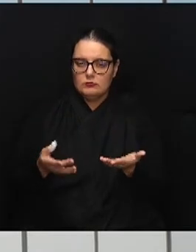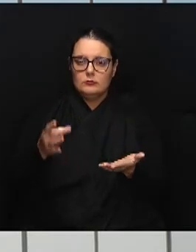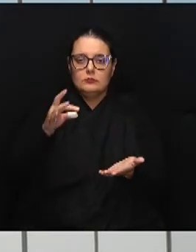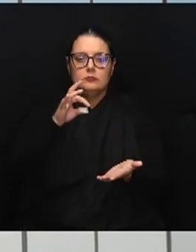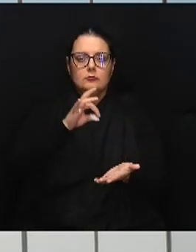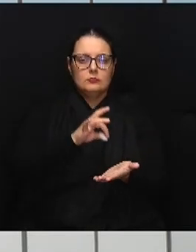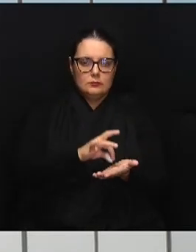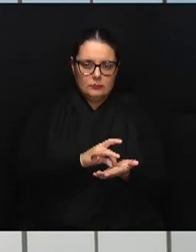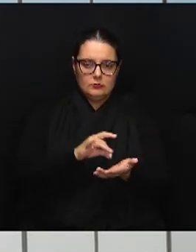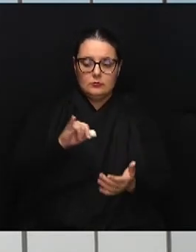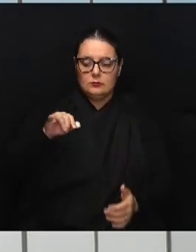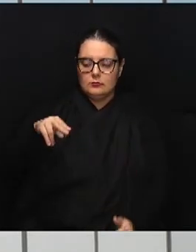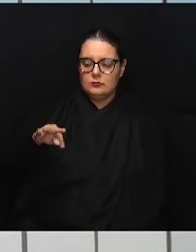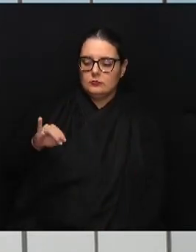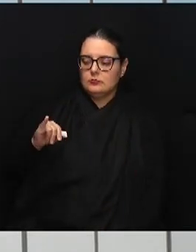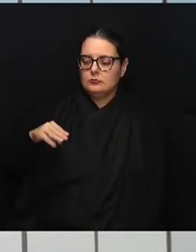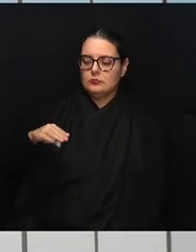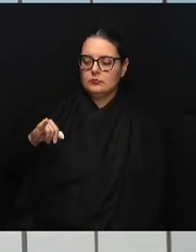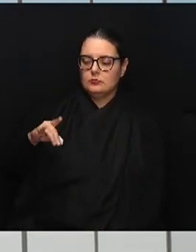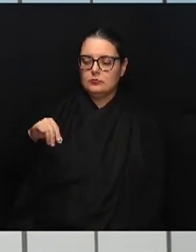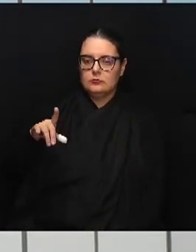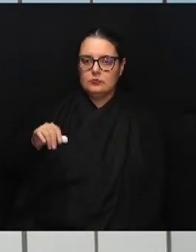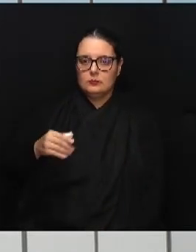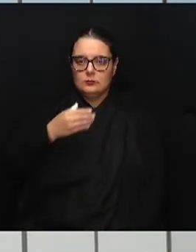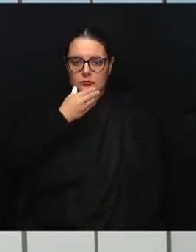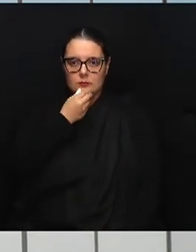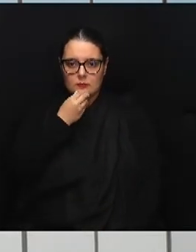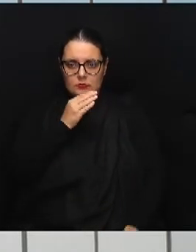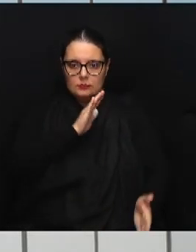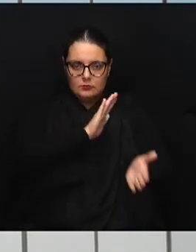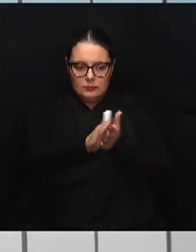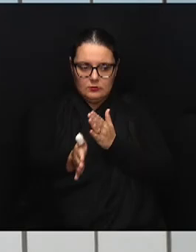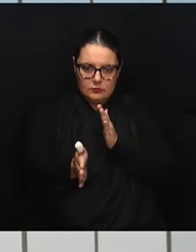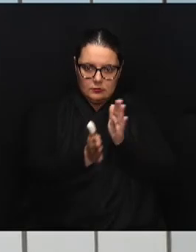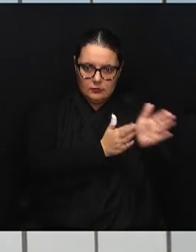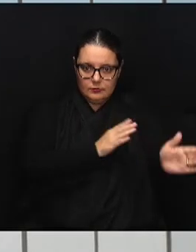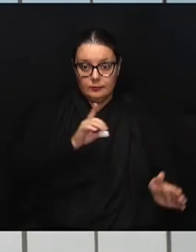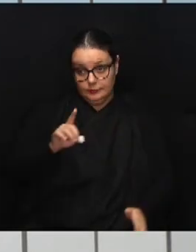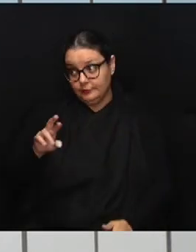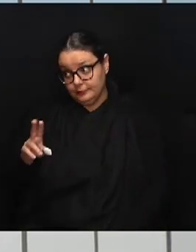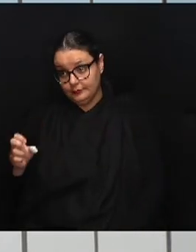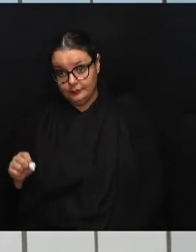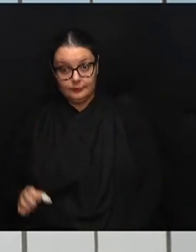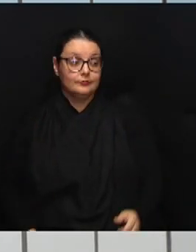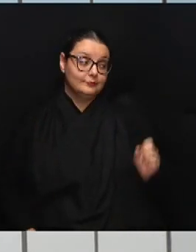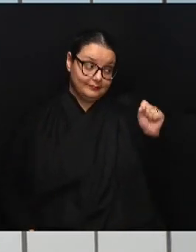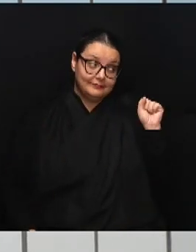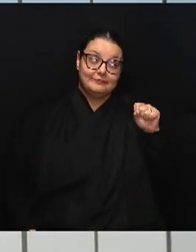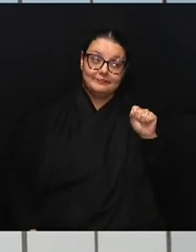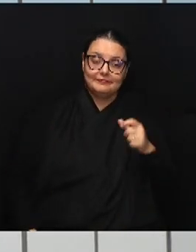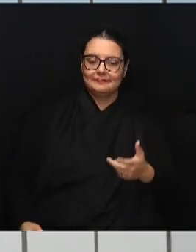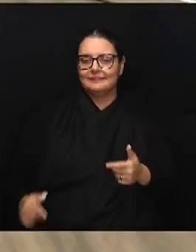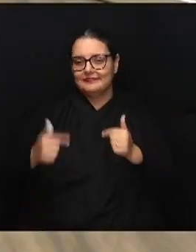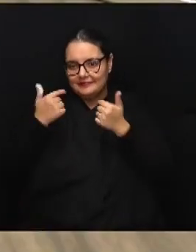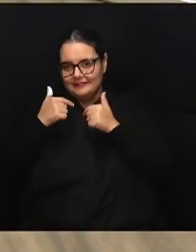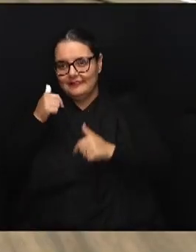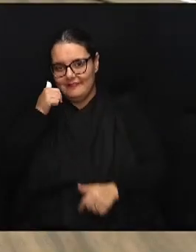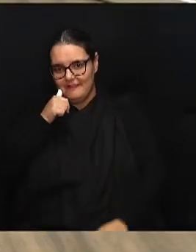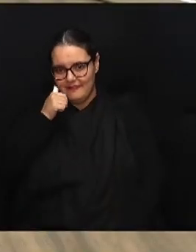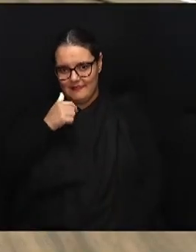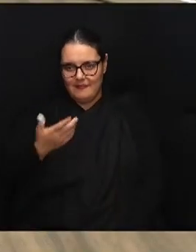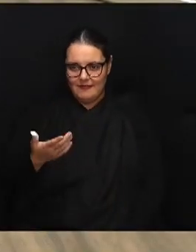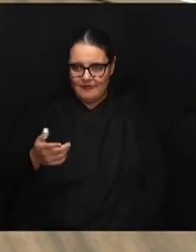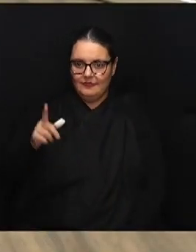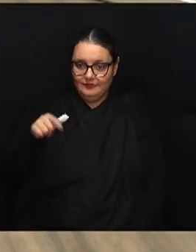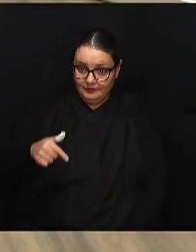da intimidade, enquanto os homens sempre fugiram das DRs, uhum, né? Exatamente. As mulheres são aquelas